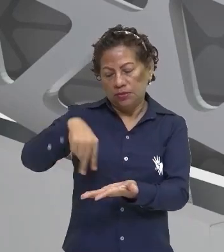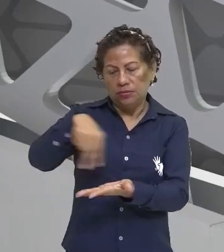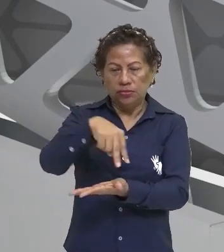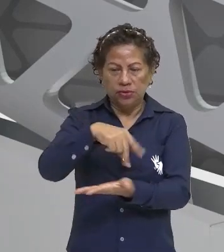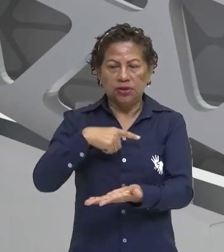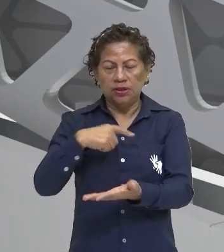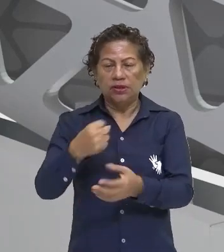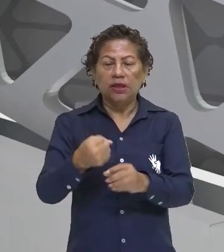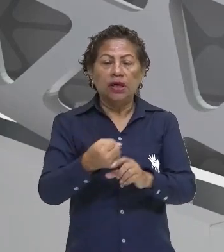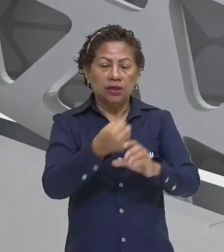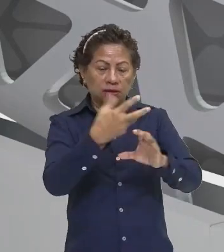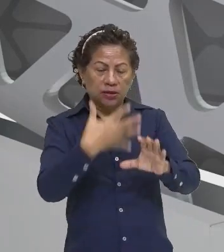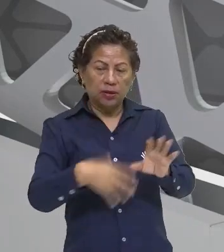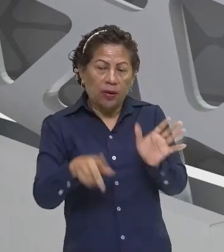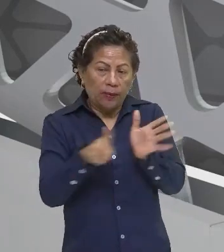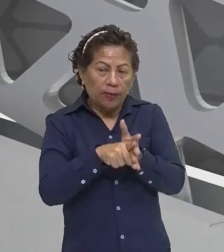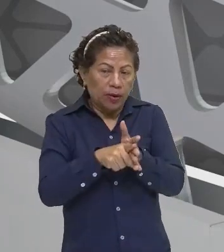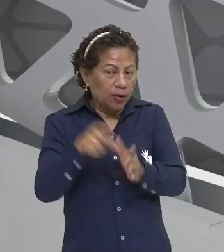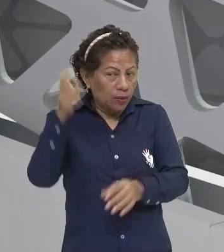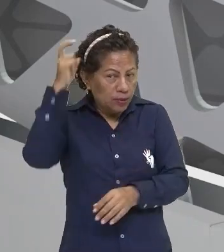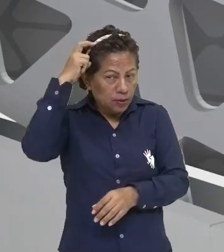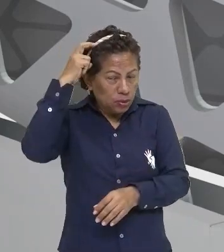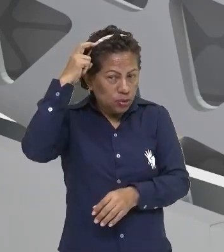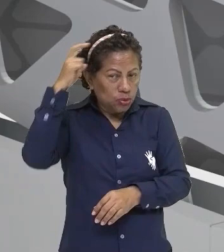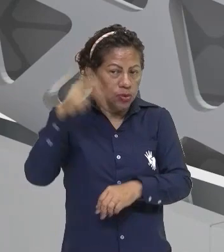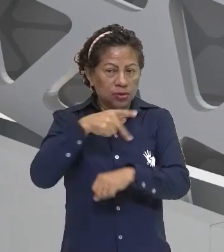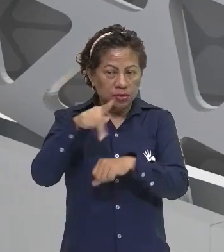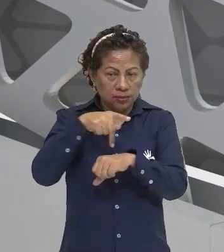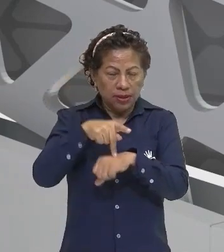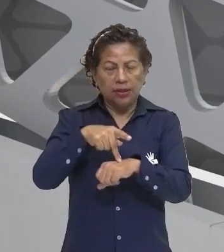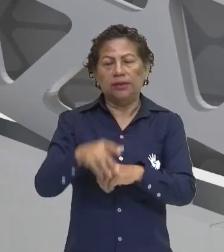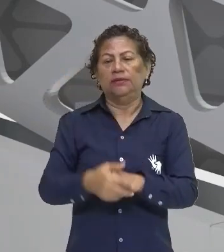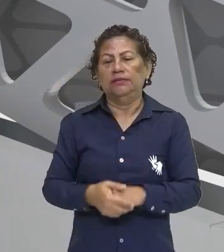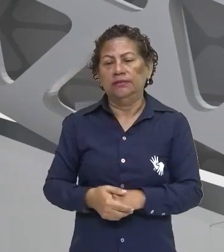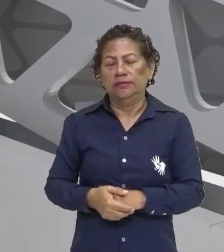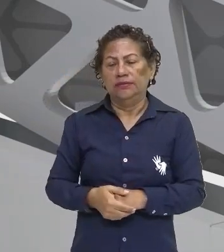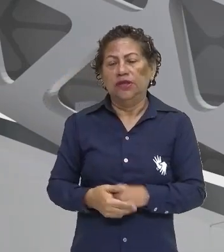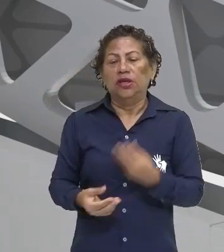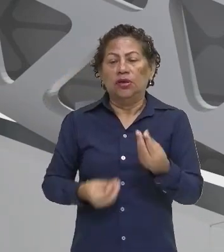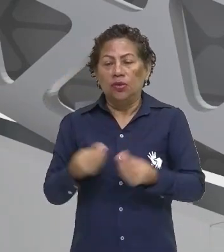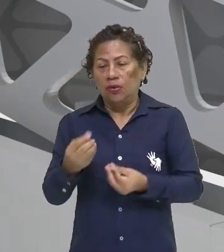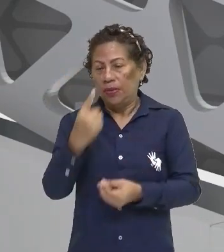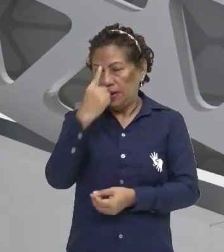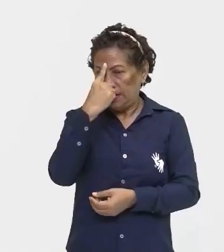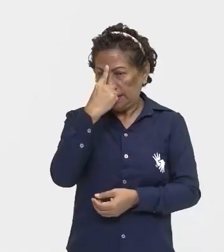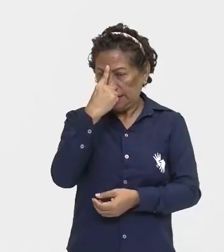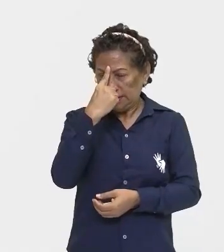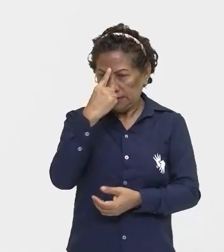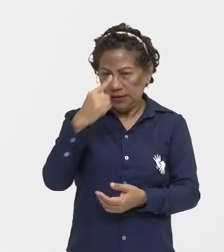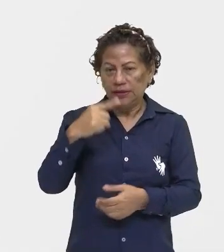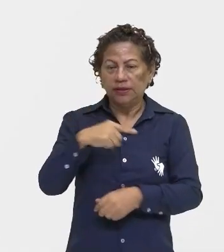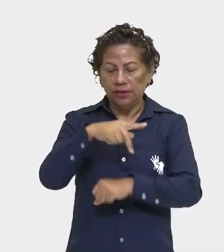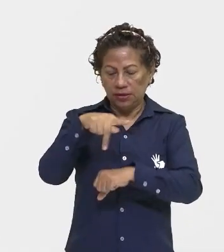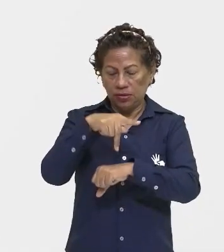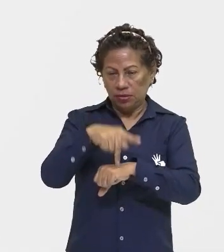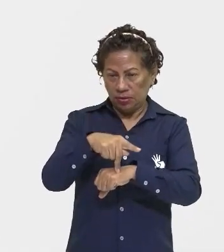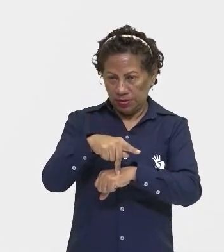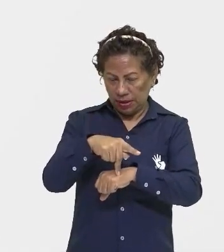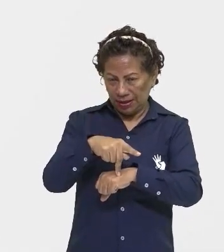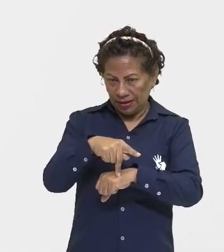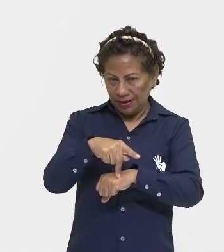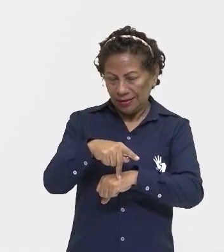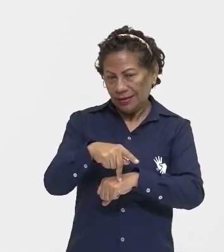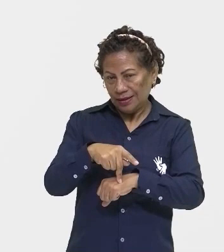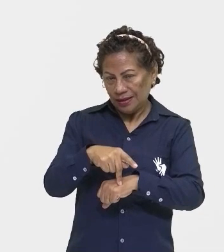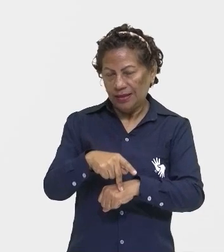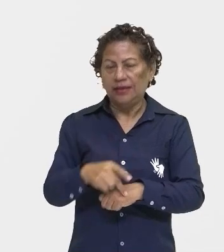da cultura daquela sociedade, como, por exemplo, as danças indígenas. A dança indígena, ela não